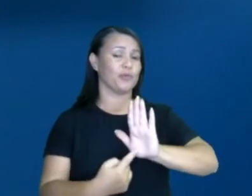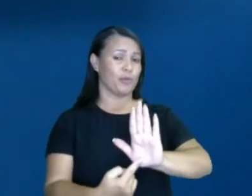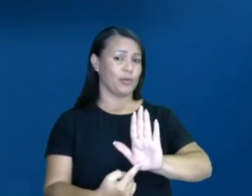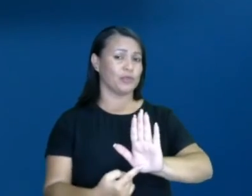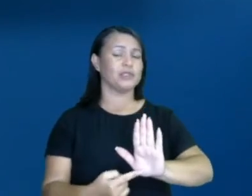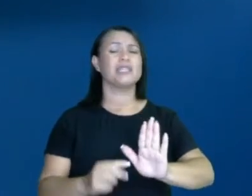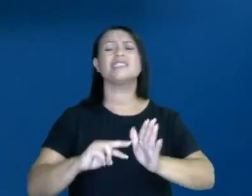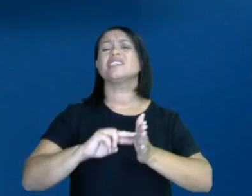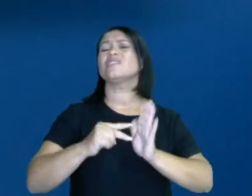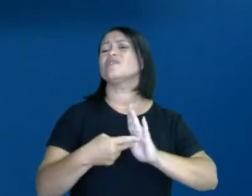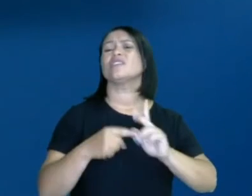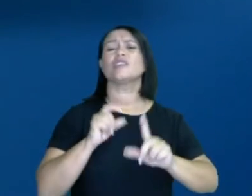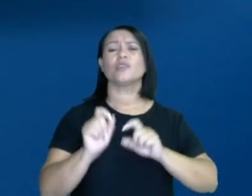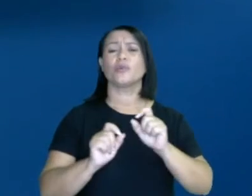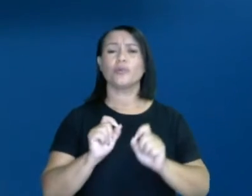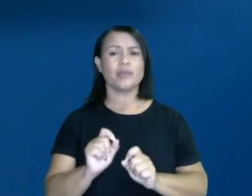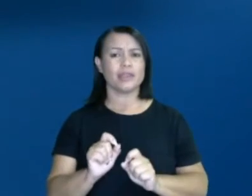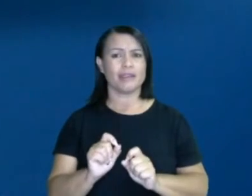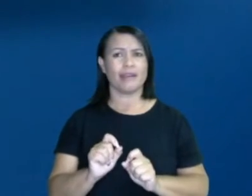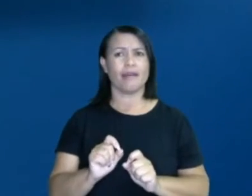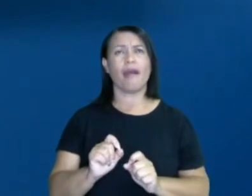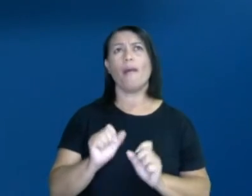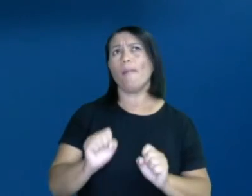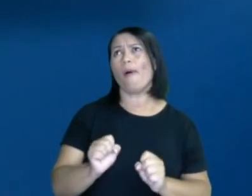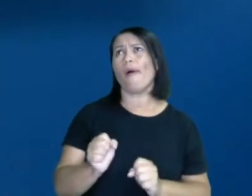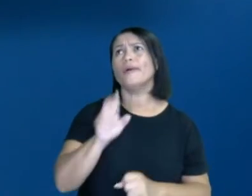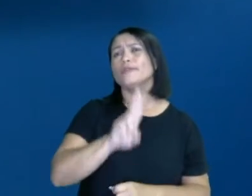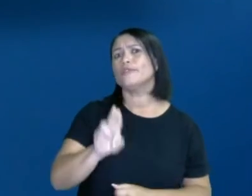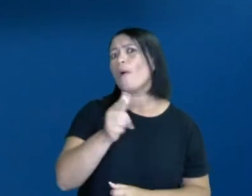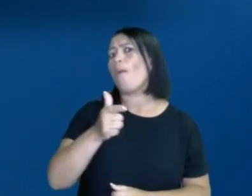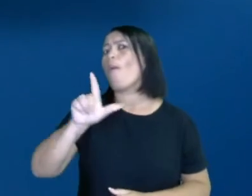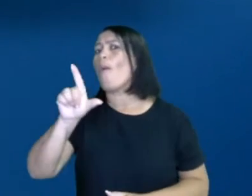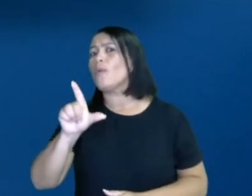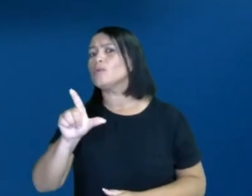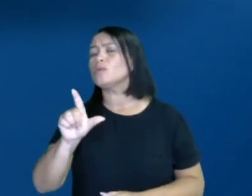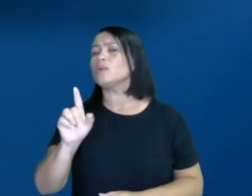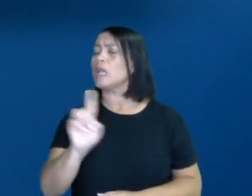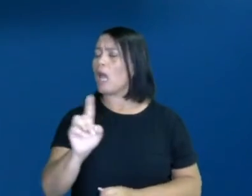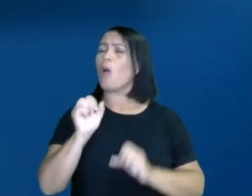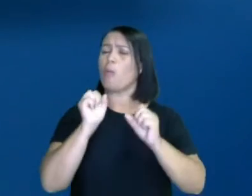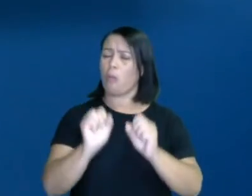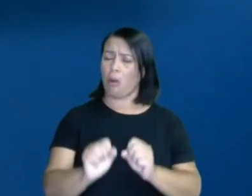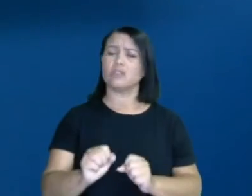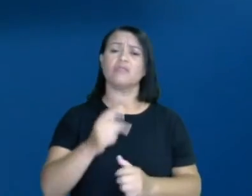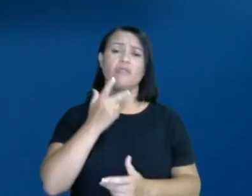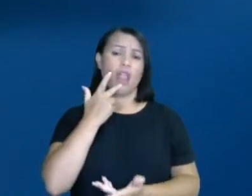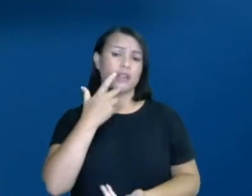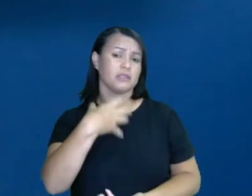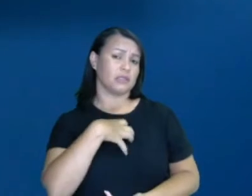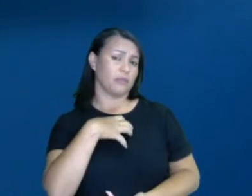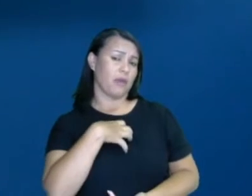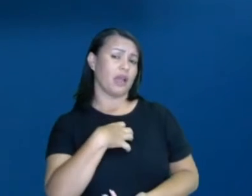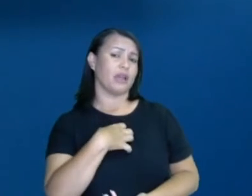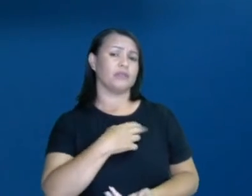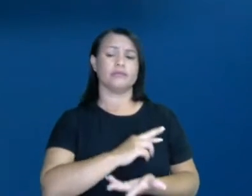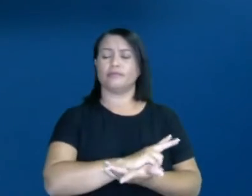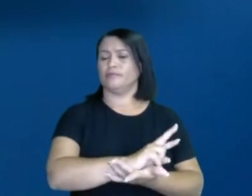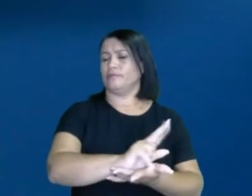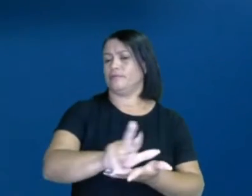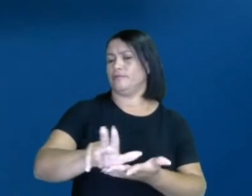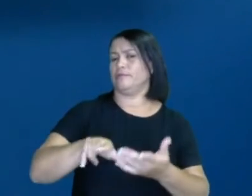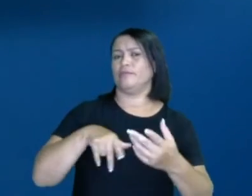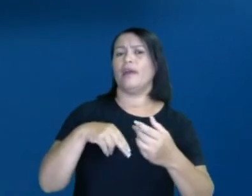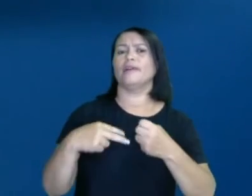hoje. Significa que a gente não pode usar outros tempos verbais? Não, você pode falar de sentimentos usando